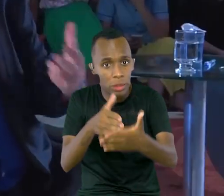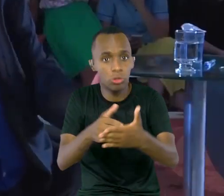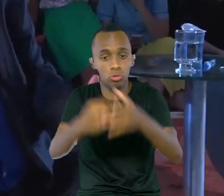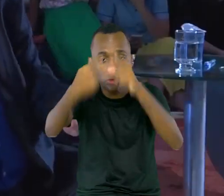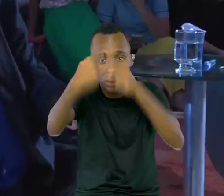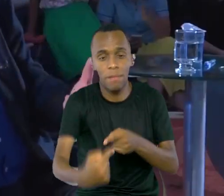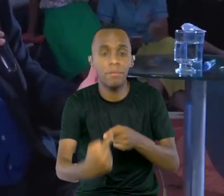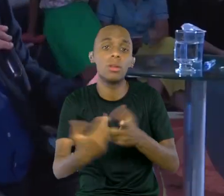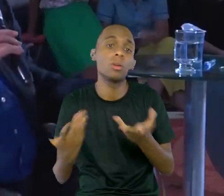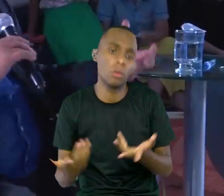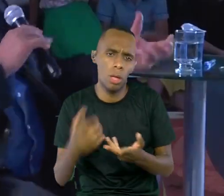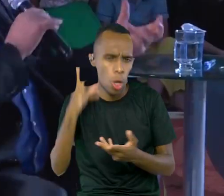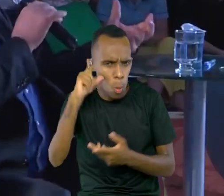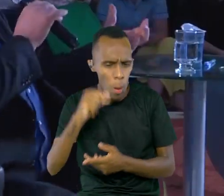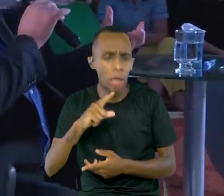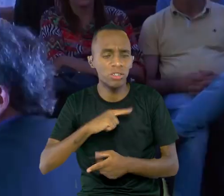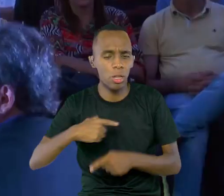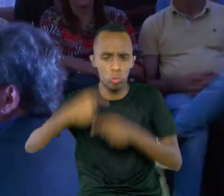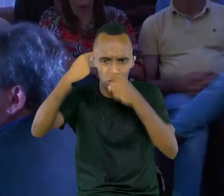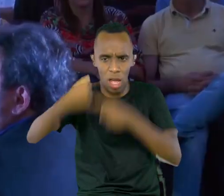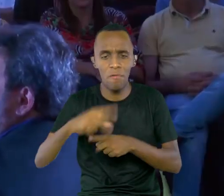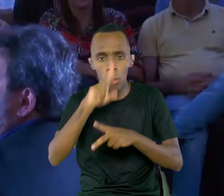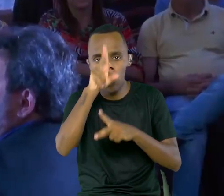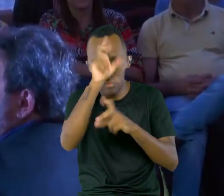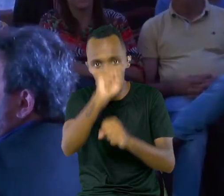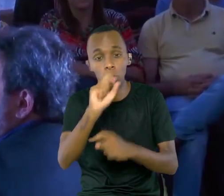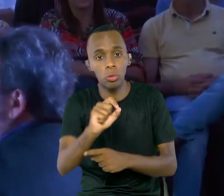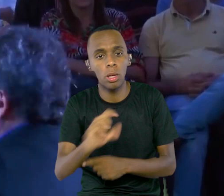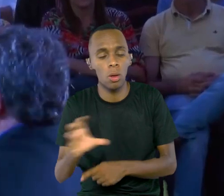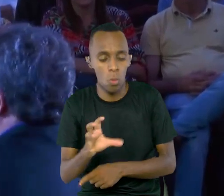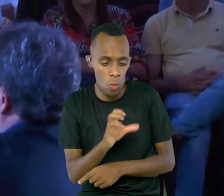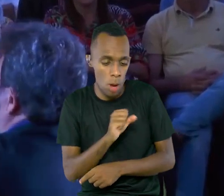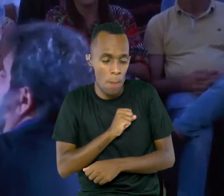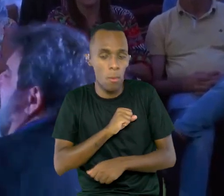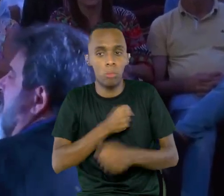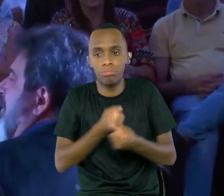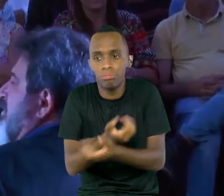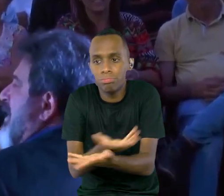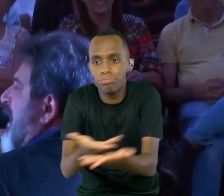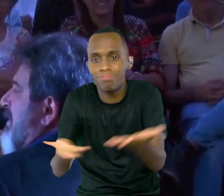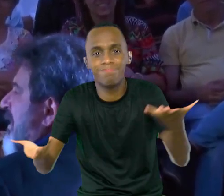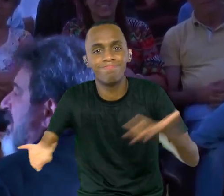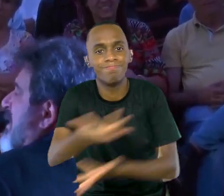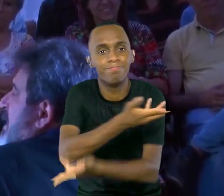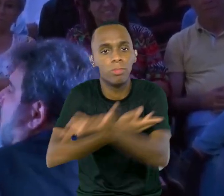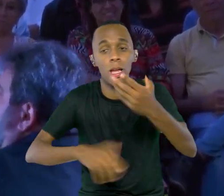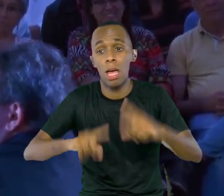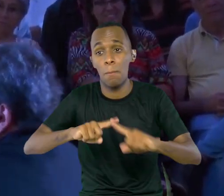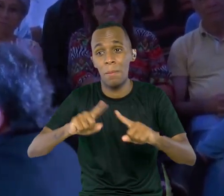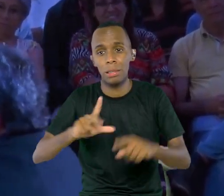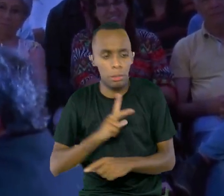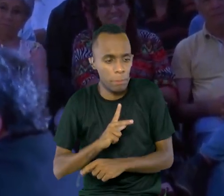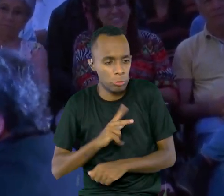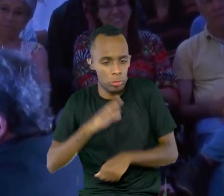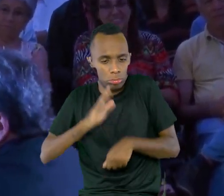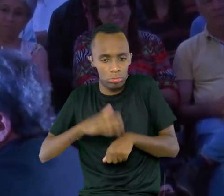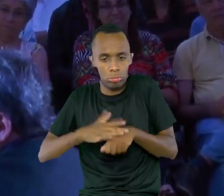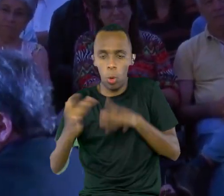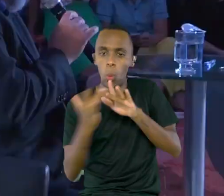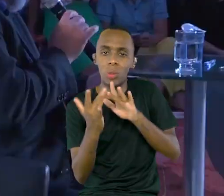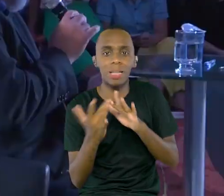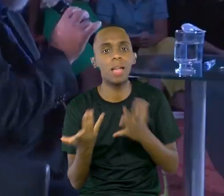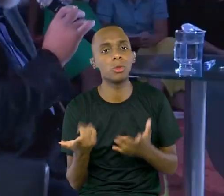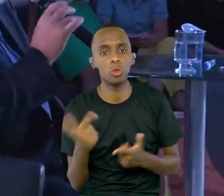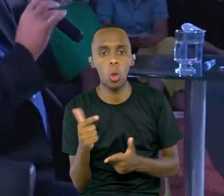de um obstáculo. E eu acho que nós temos um obstáculo muito forte, a amorosidade partilhada, que é o egoísmo na